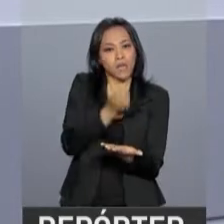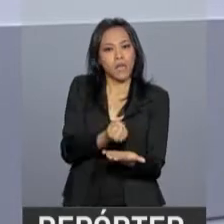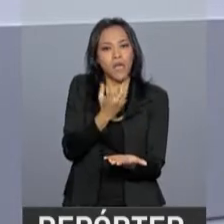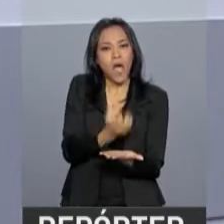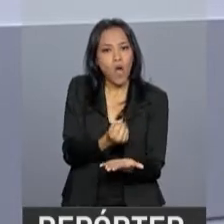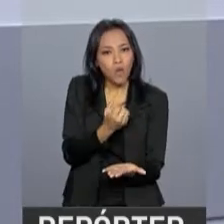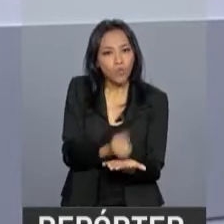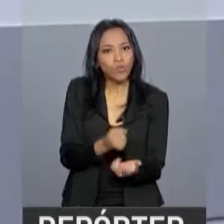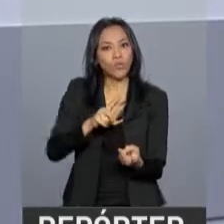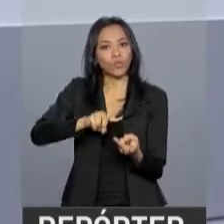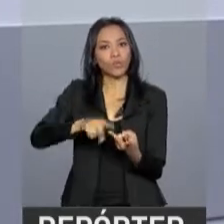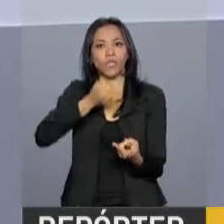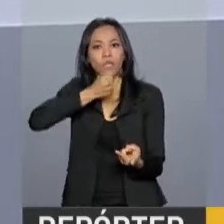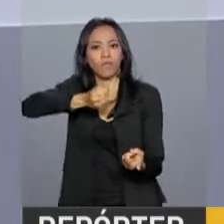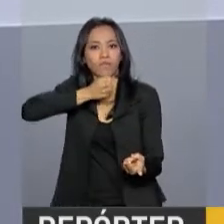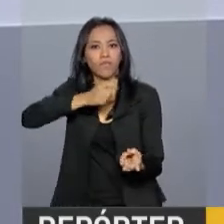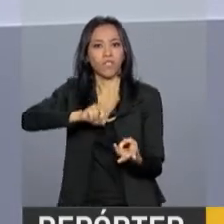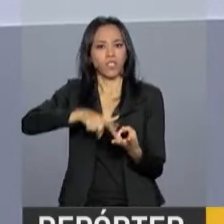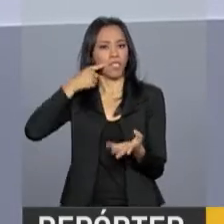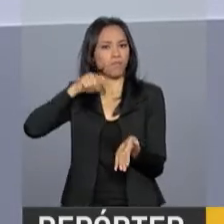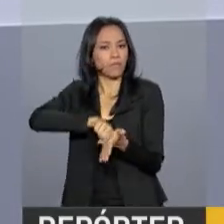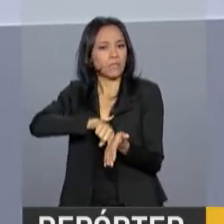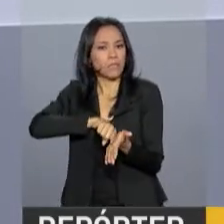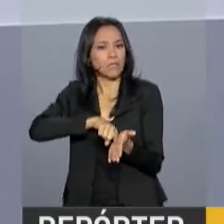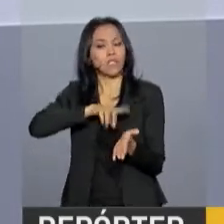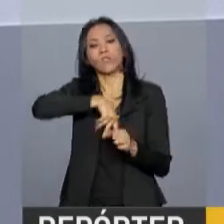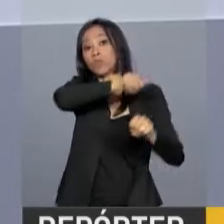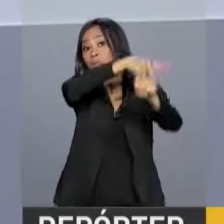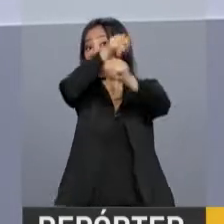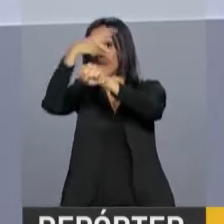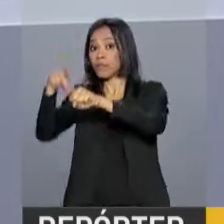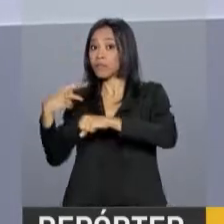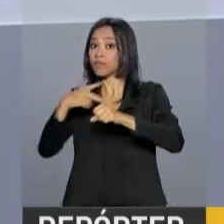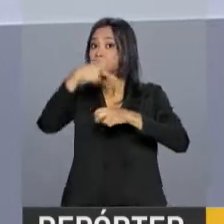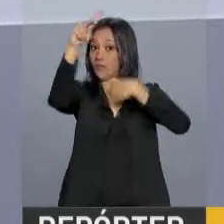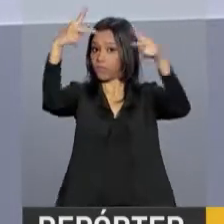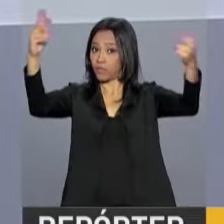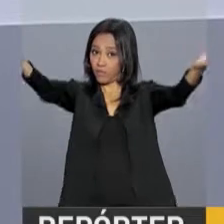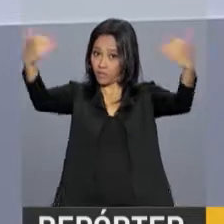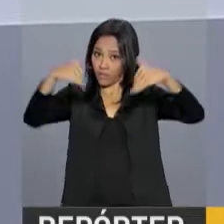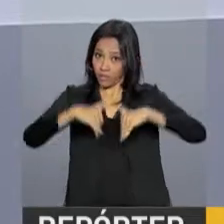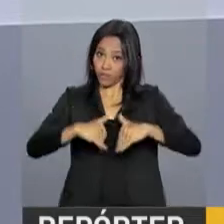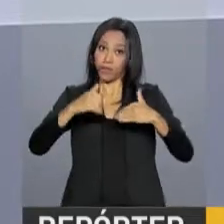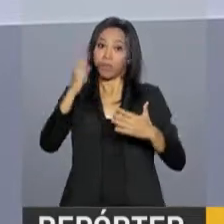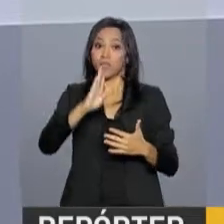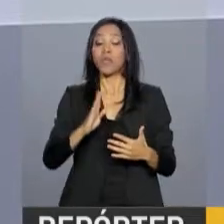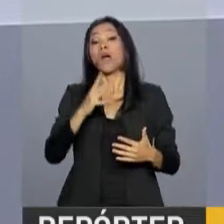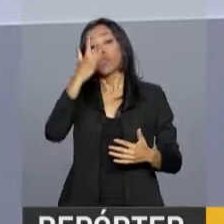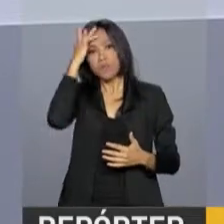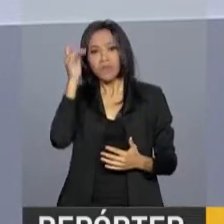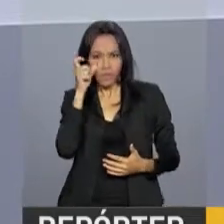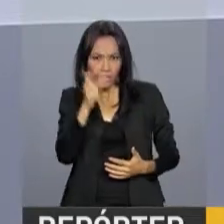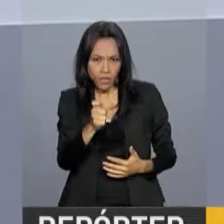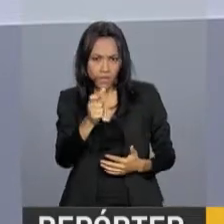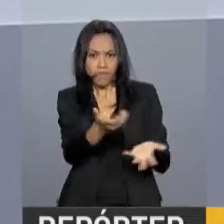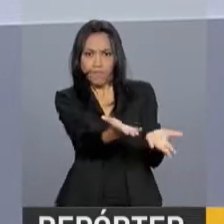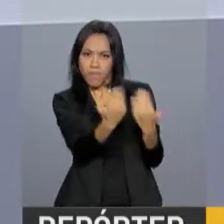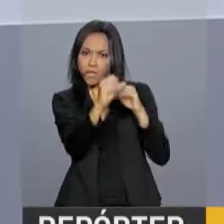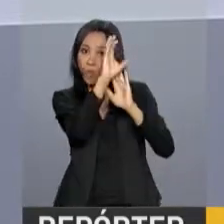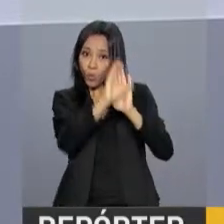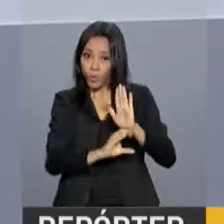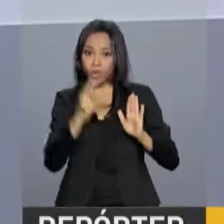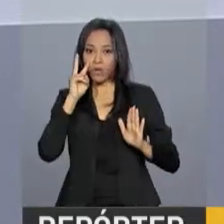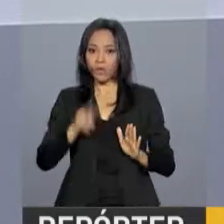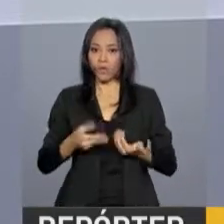e investigações sobre os países de origem interessados devem encaminhar currículo para o e mail que